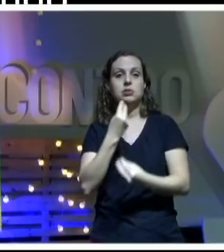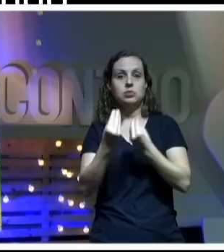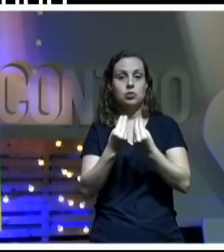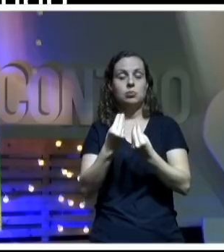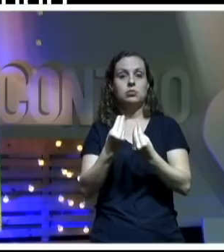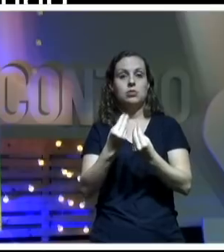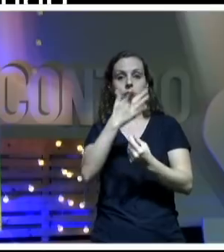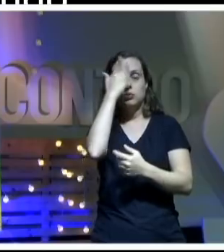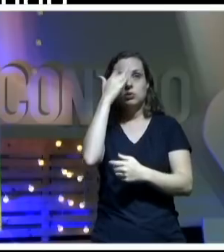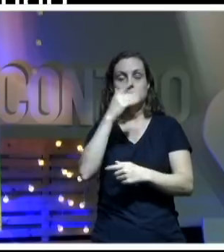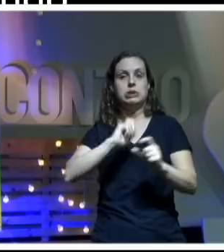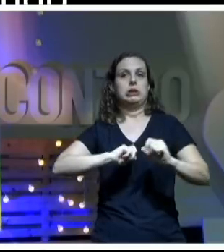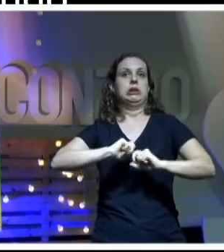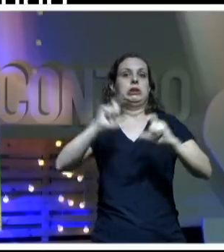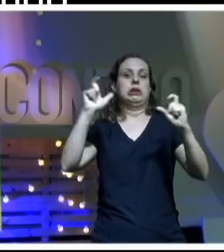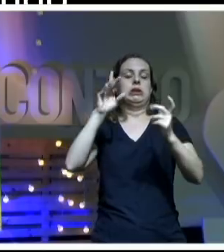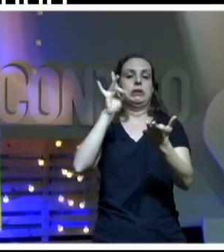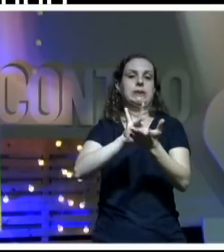grande movimento